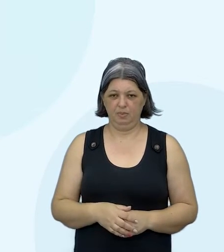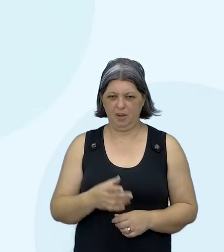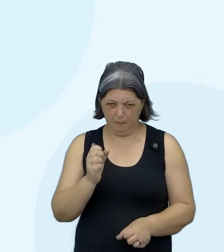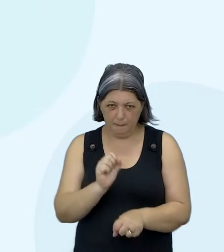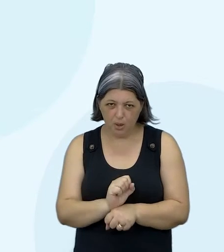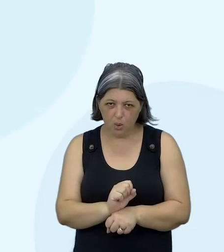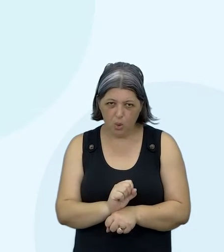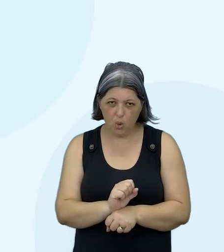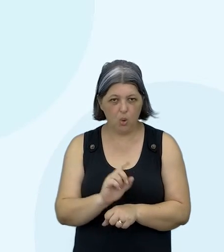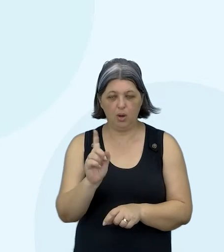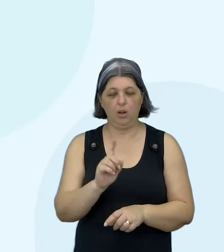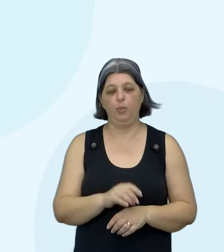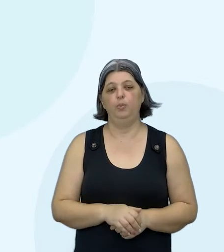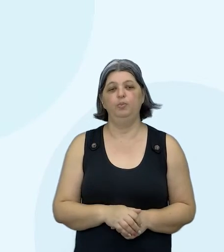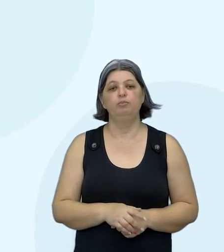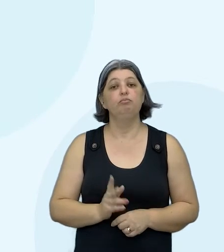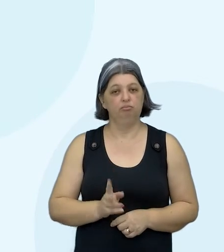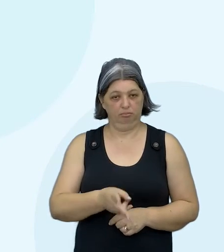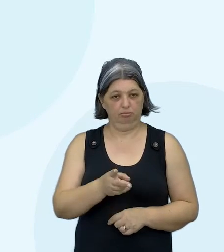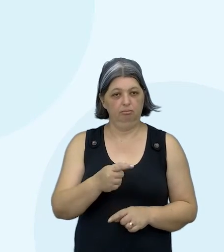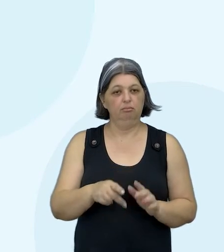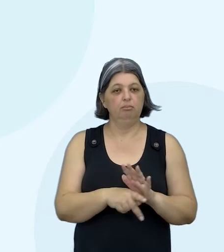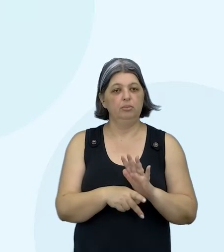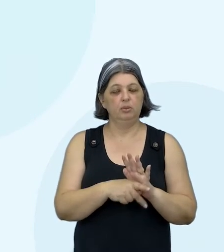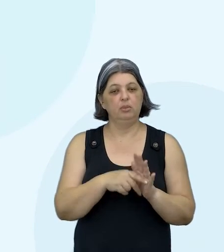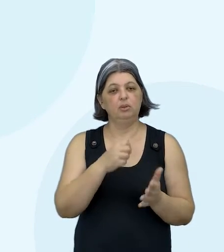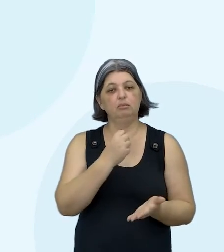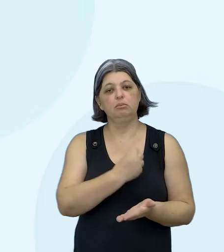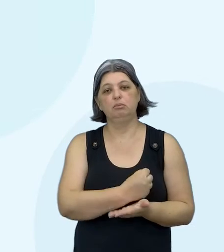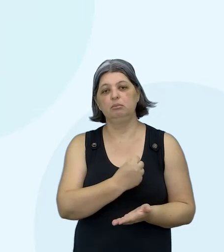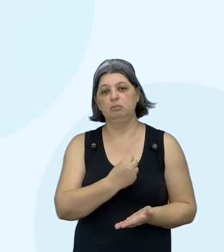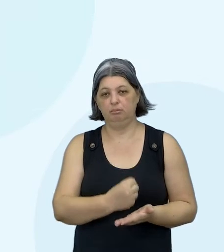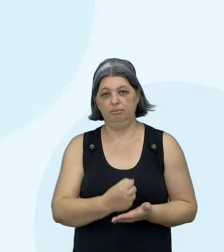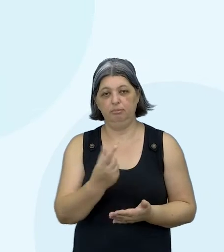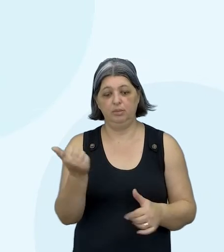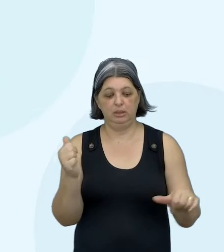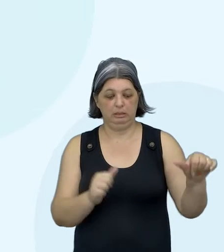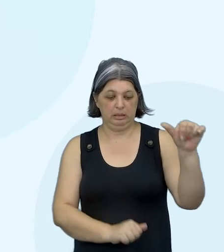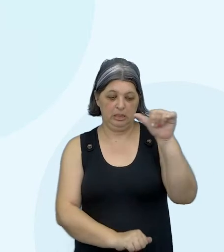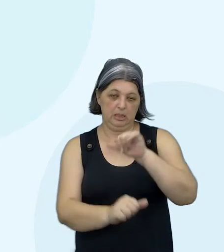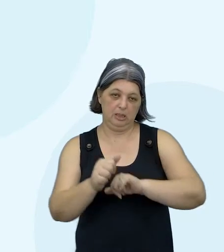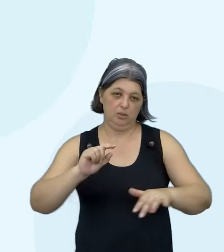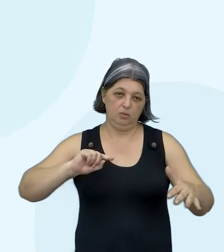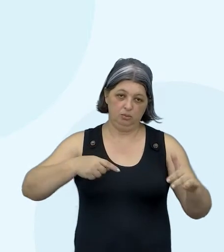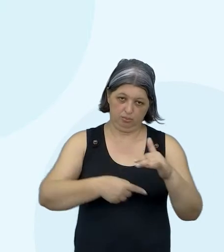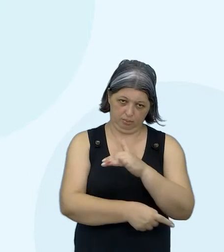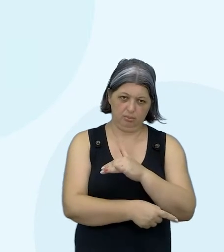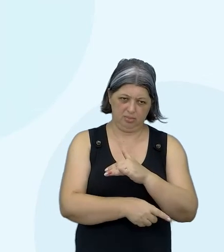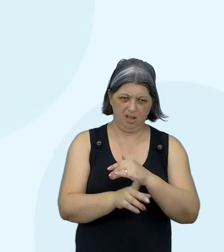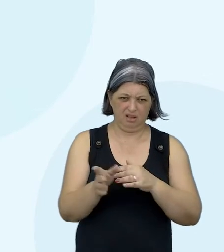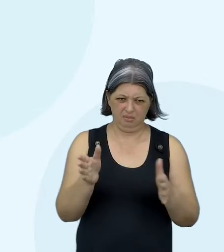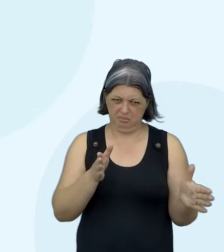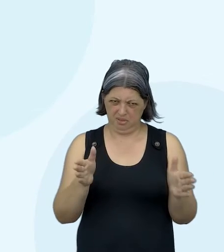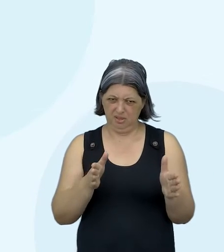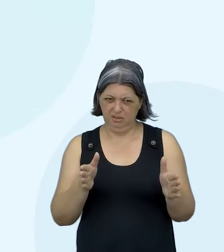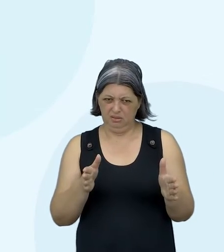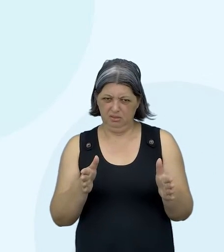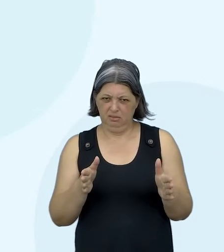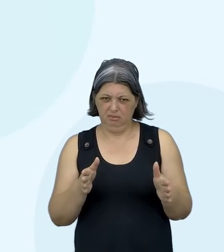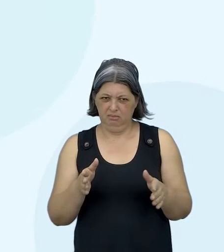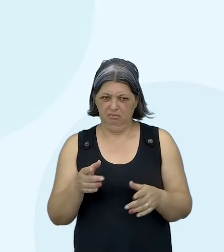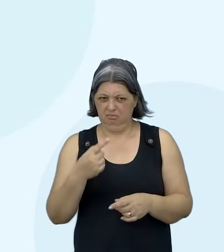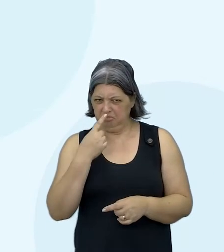A CLT, ela vai ter a mais profunda alteração. É bem recente, você está vendo, né, professora?